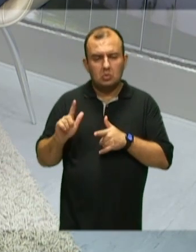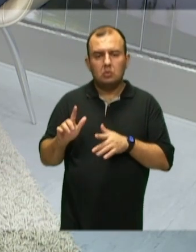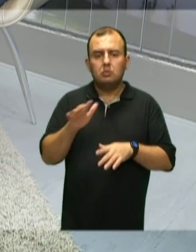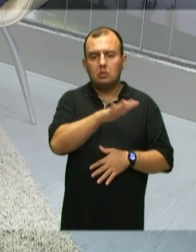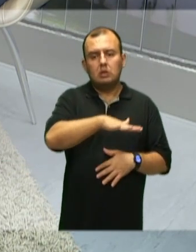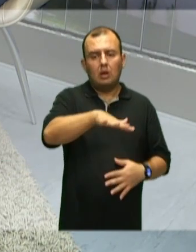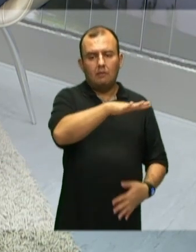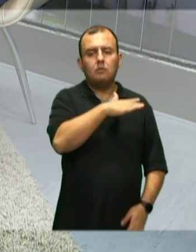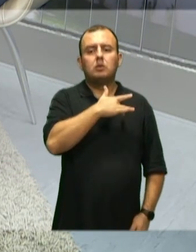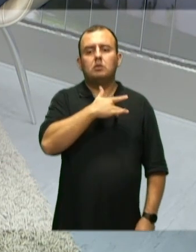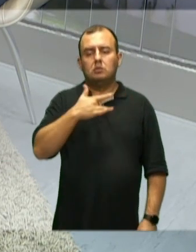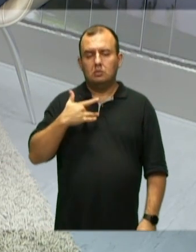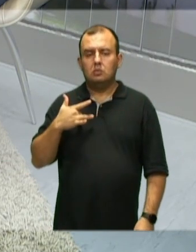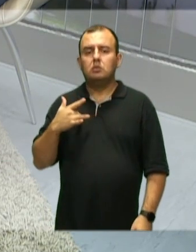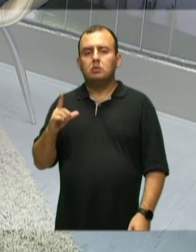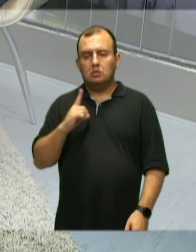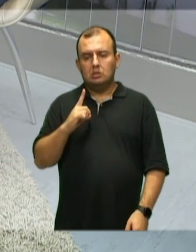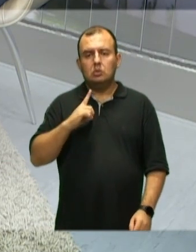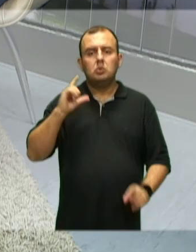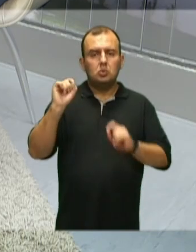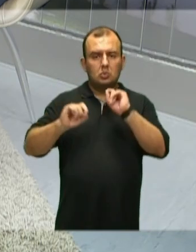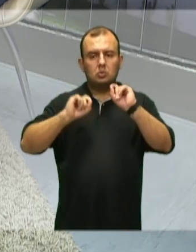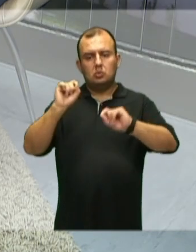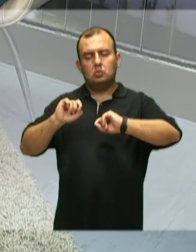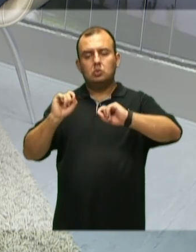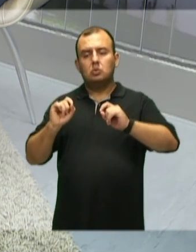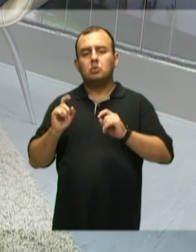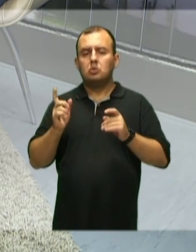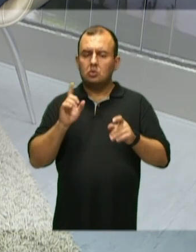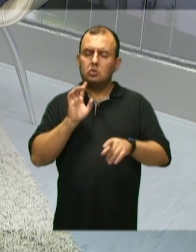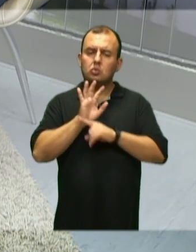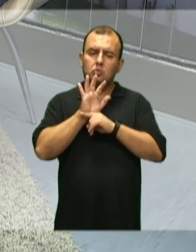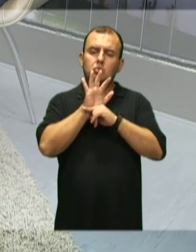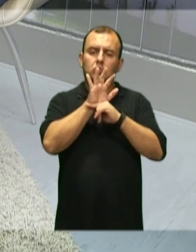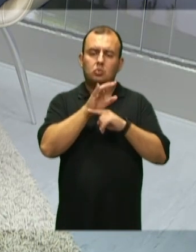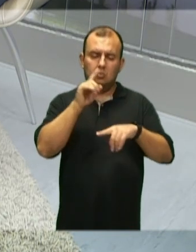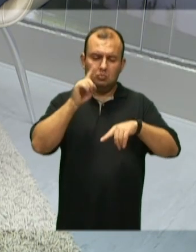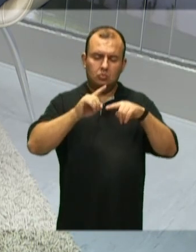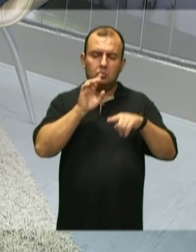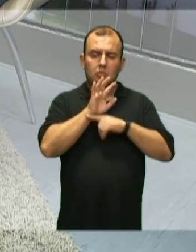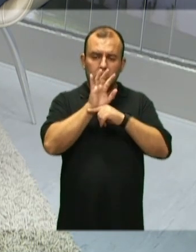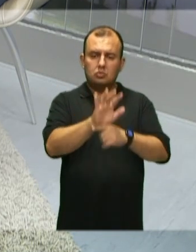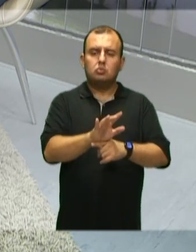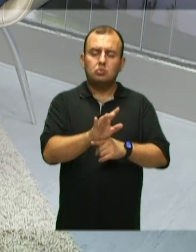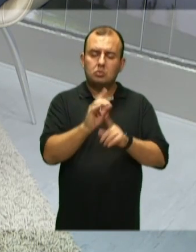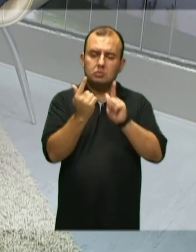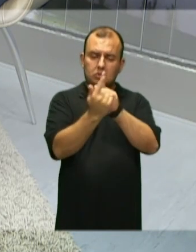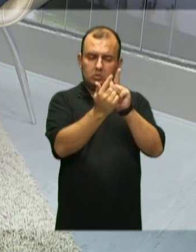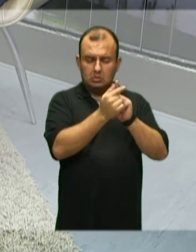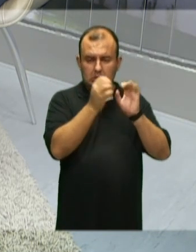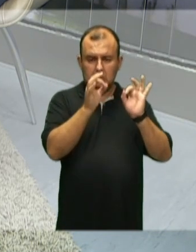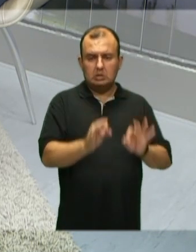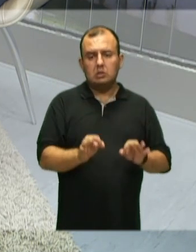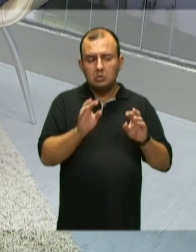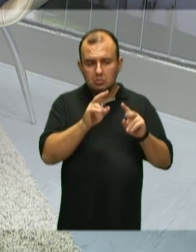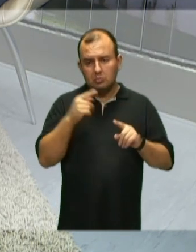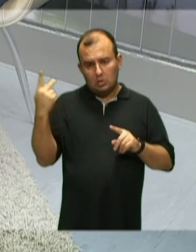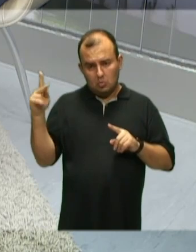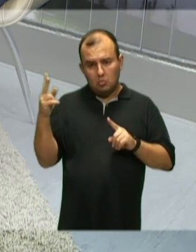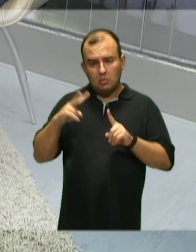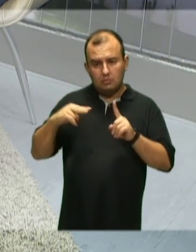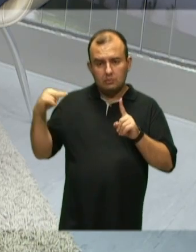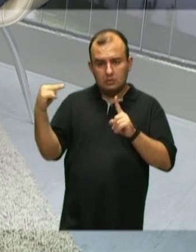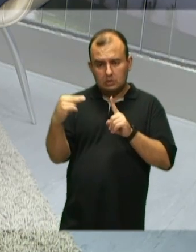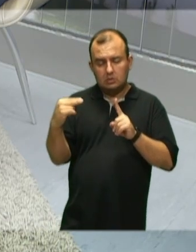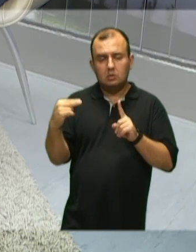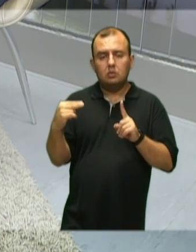Vila da Saúde ela tem sido uma uma ferramenta de atendimento eficaz na sua visão Até porque faz